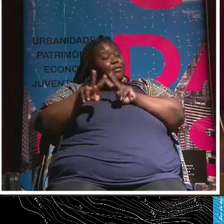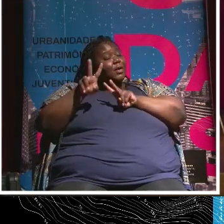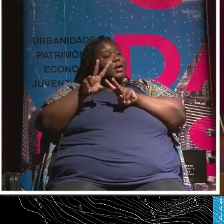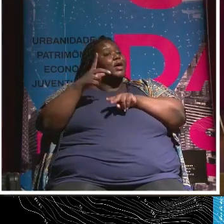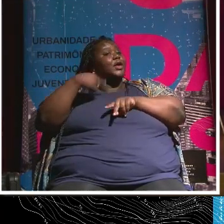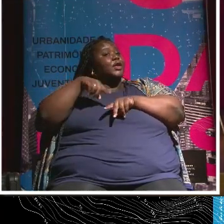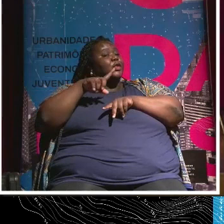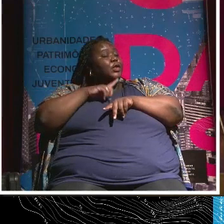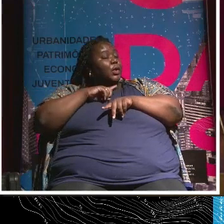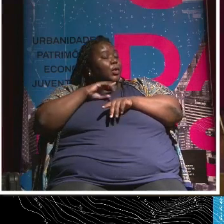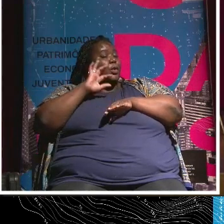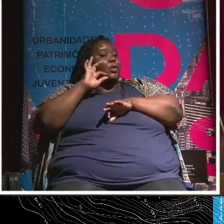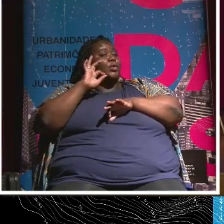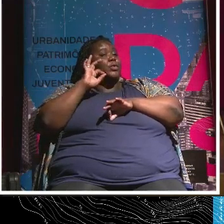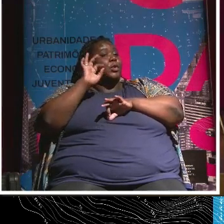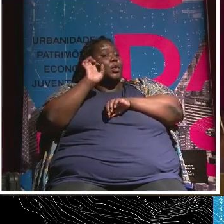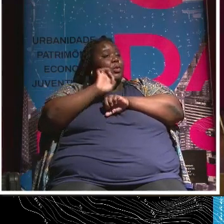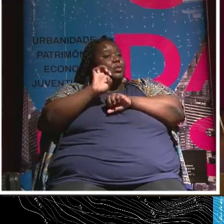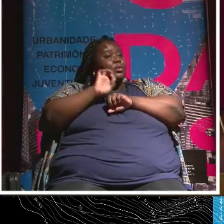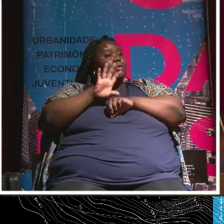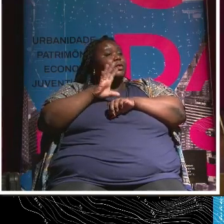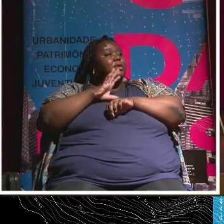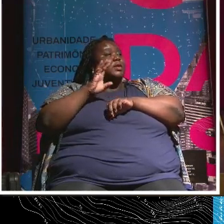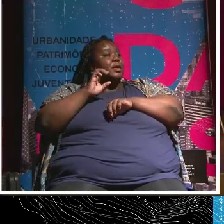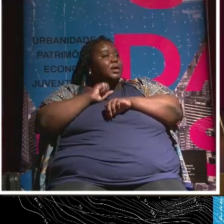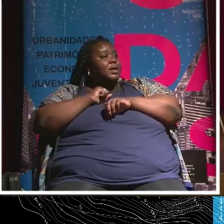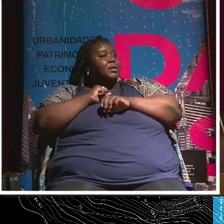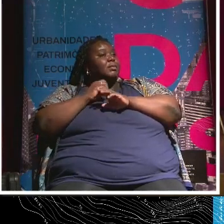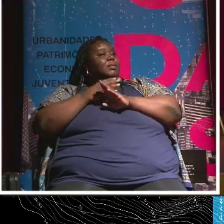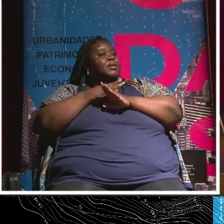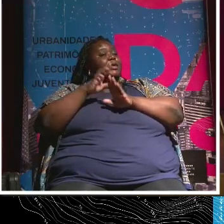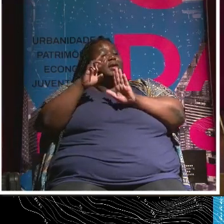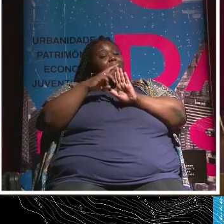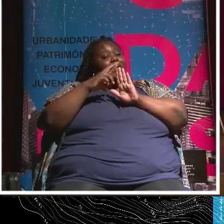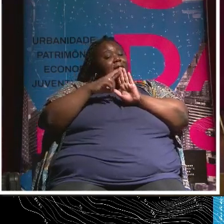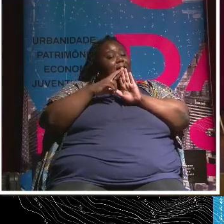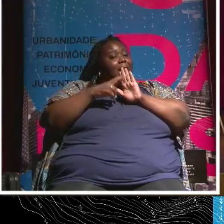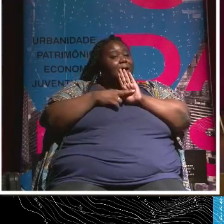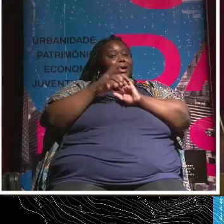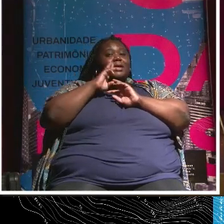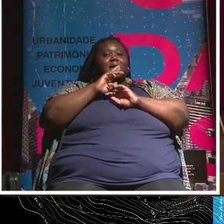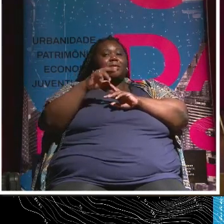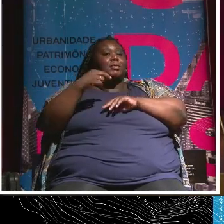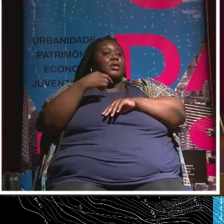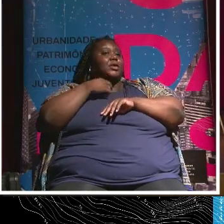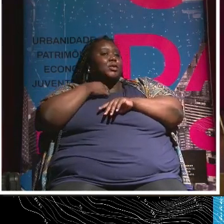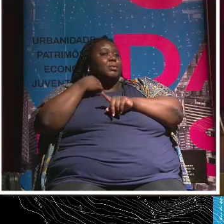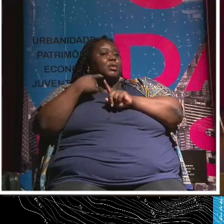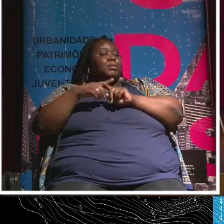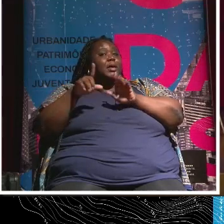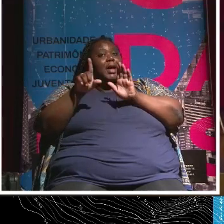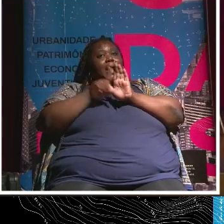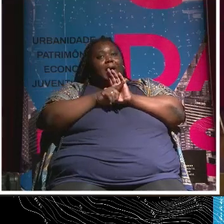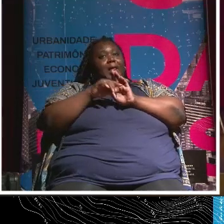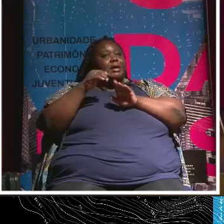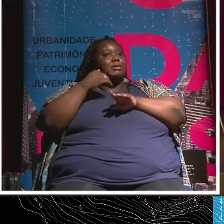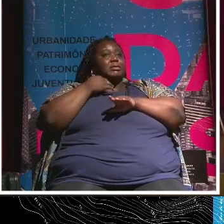Nós, a burocracia do Estado, a gente adora seguir os manuais, as regras, né? E responder que não pode porque a lei não permite,